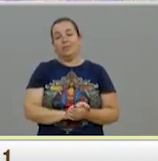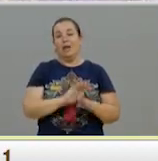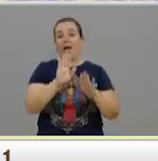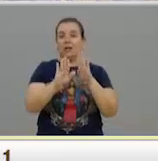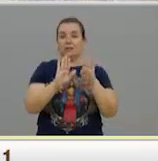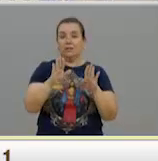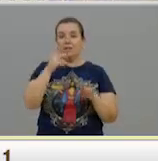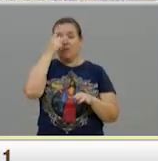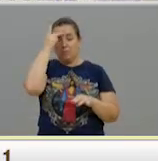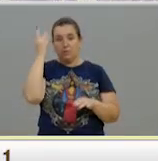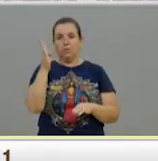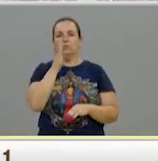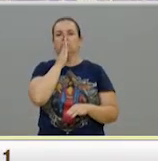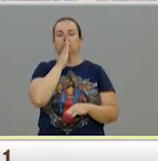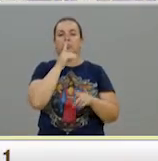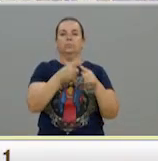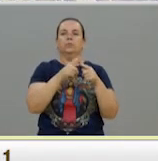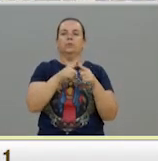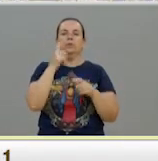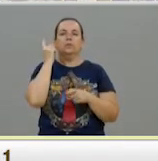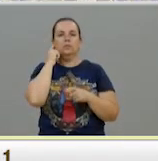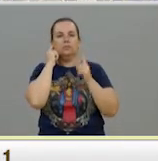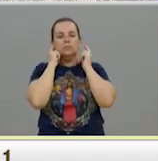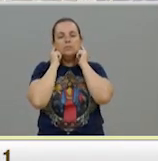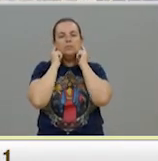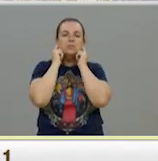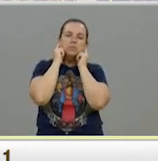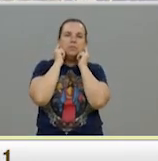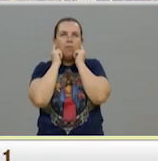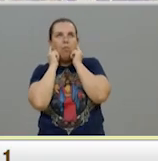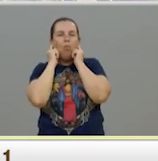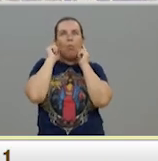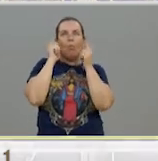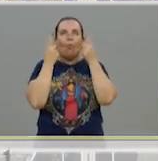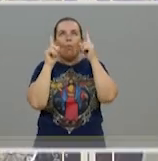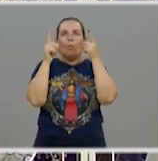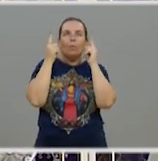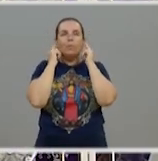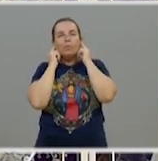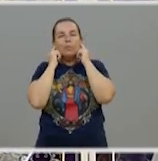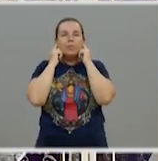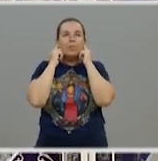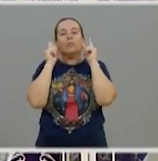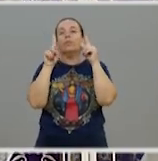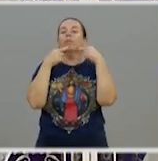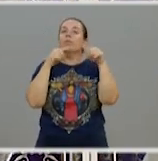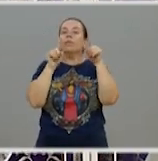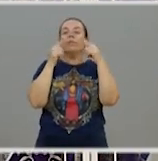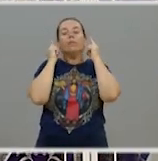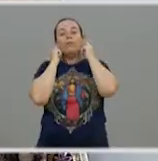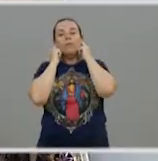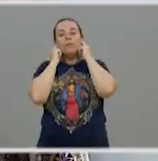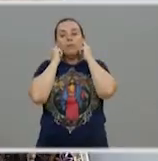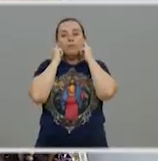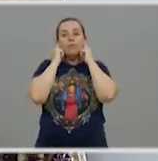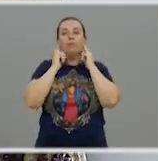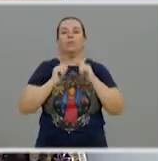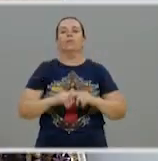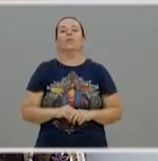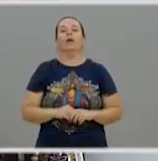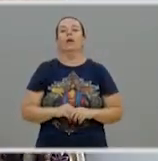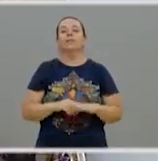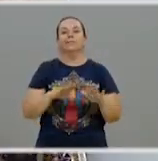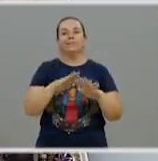Se encontra um adolescente, fone de ouvido. Foi no ônibus, fone de ouvido. Agora também os vétios, estão tudo meio